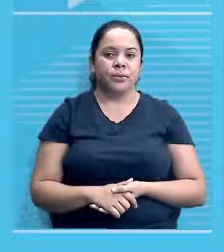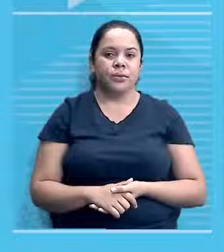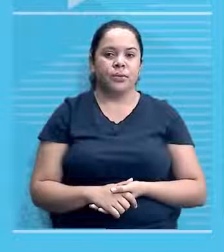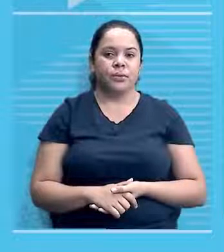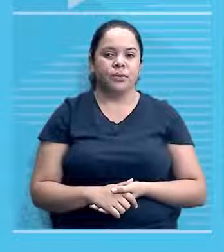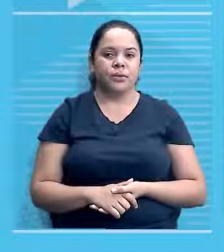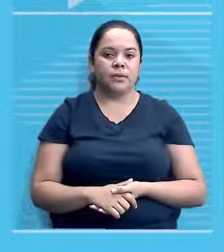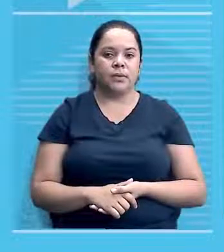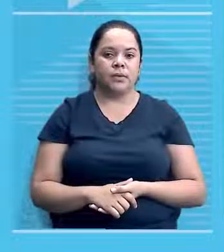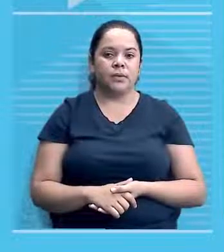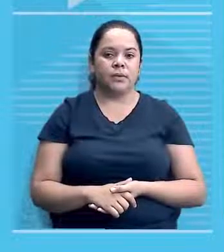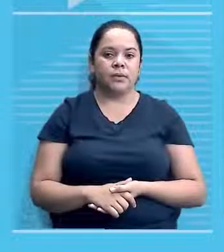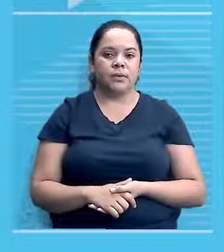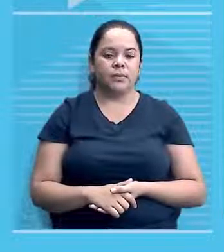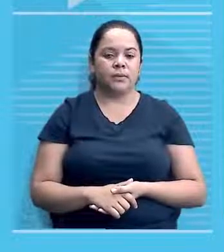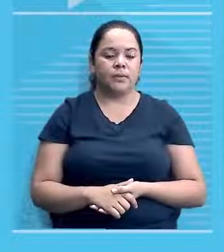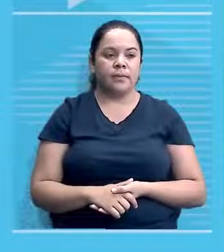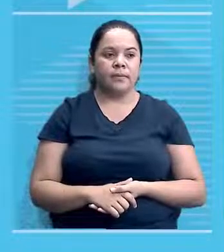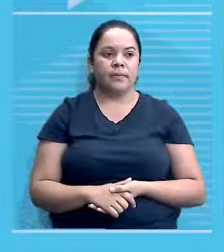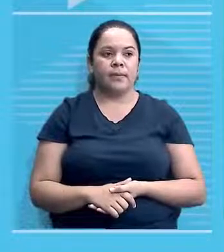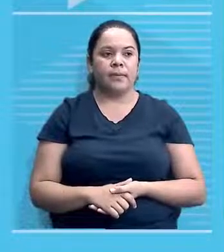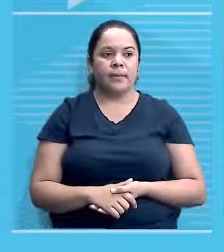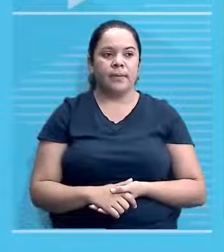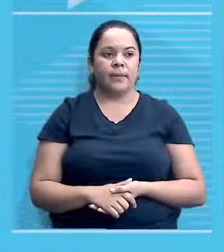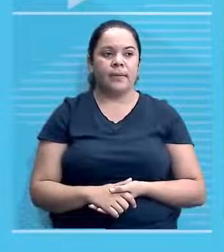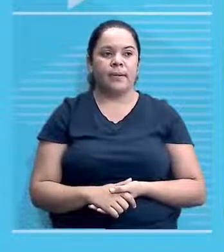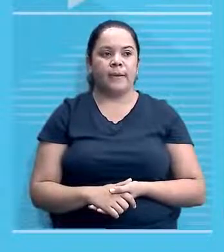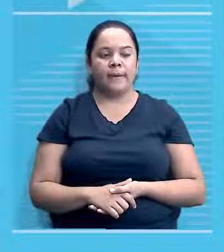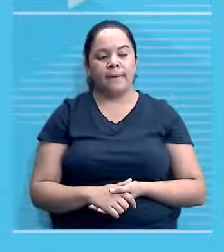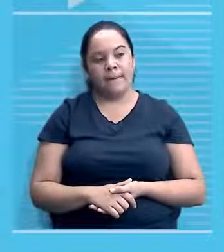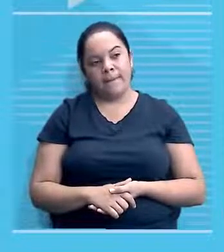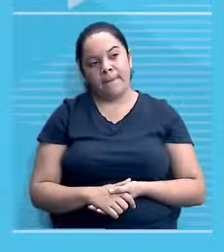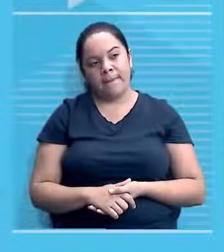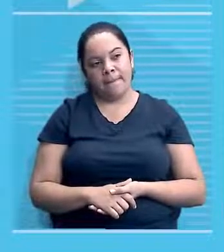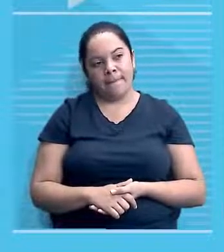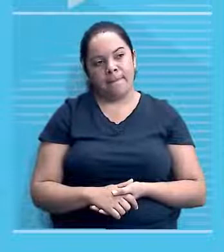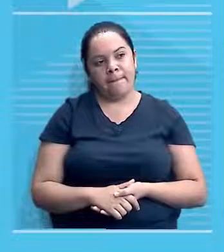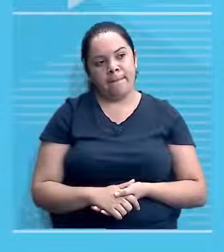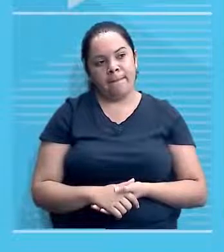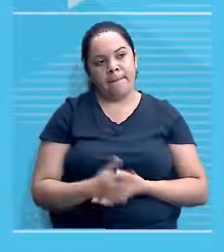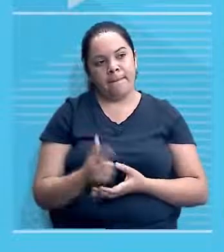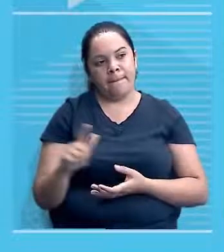e a última expressão aí é notícia